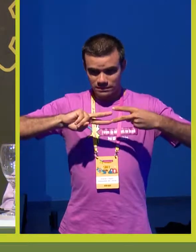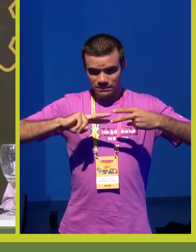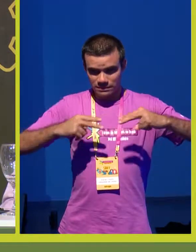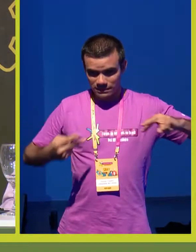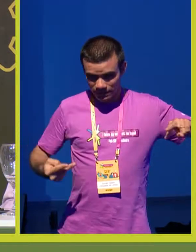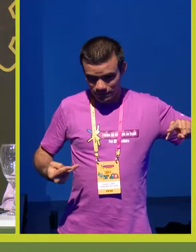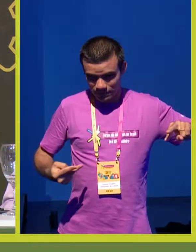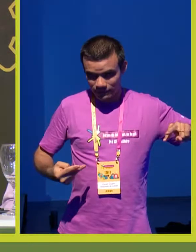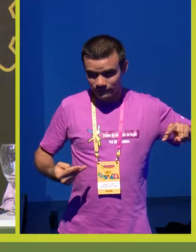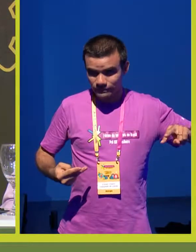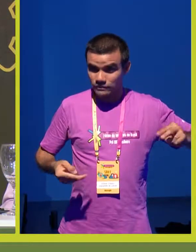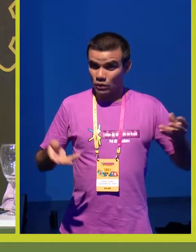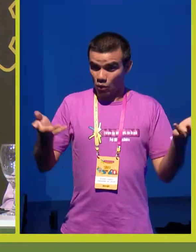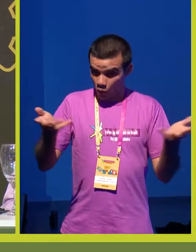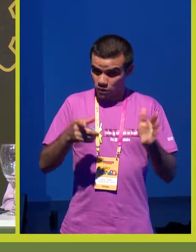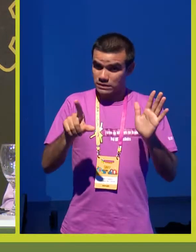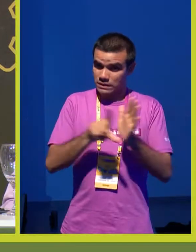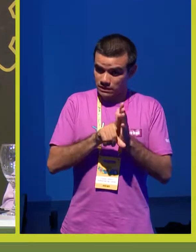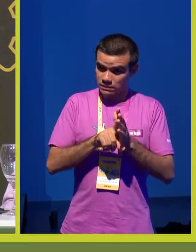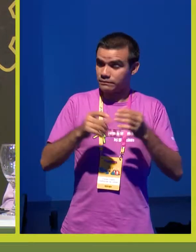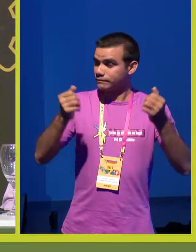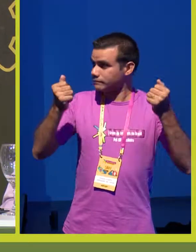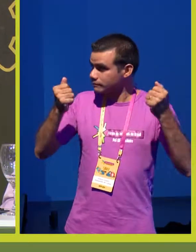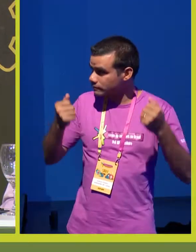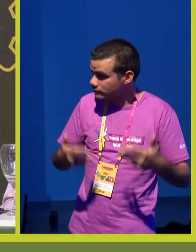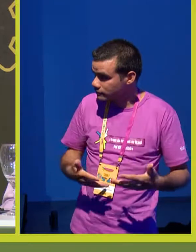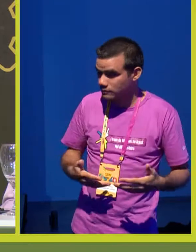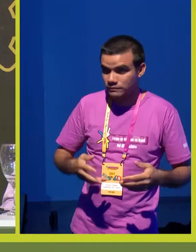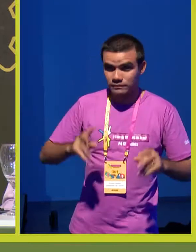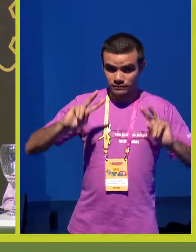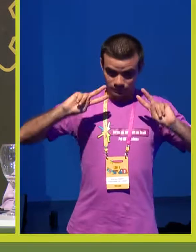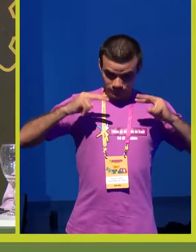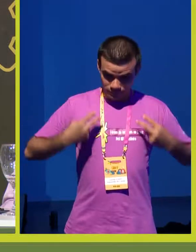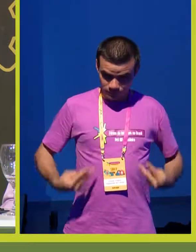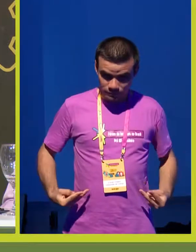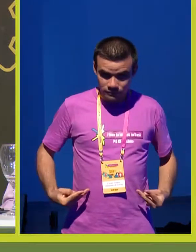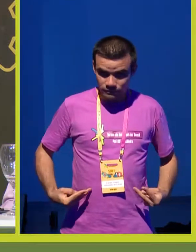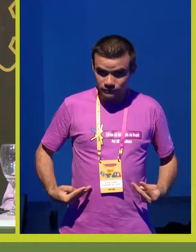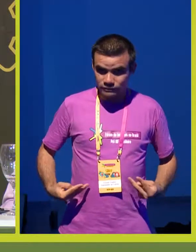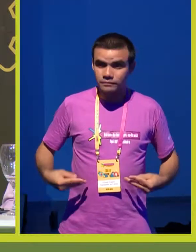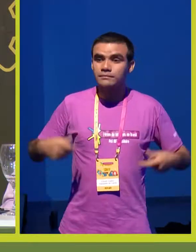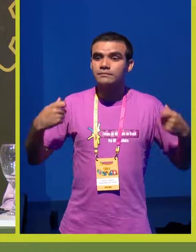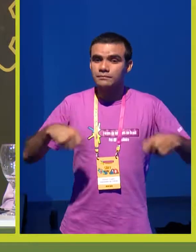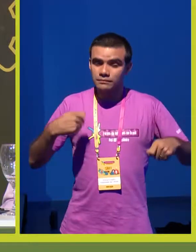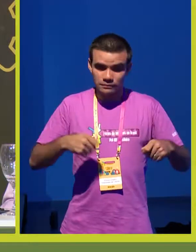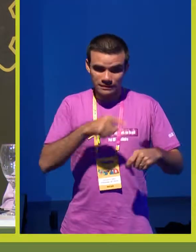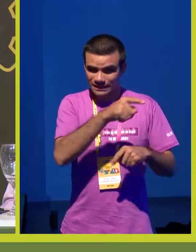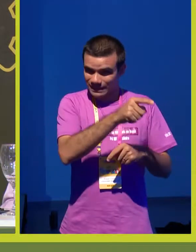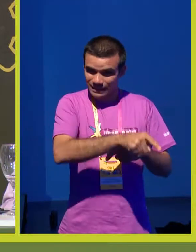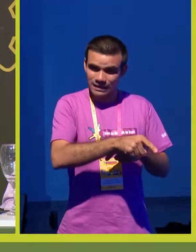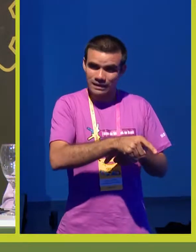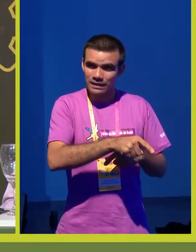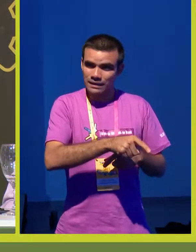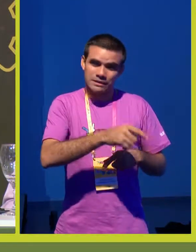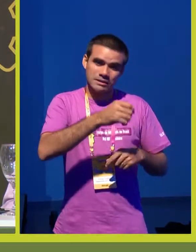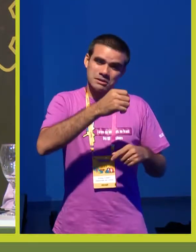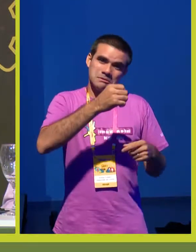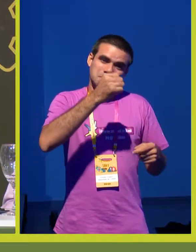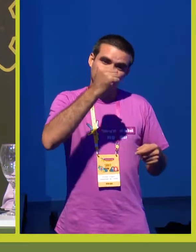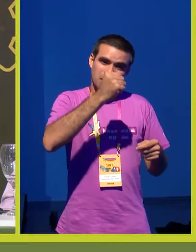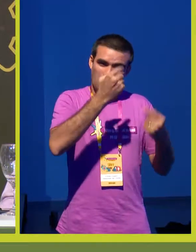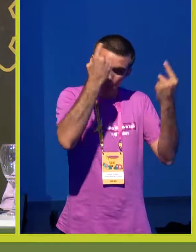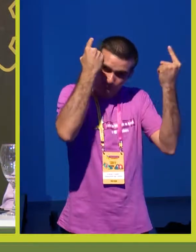comentou, hoje, pela lei de execução penal, para que o perfil genético seja coletado, tem que ser um condenado por crime praticado